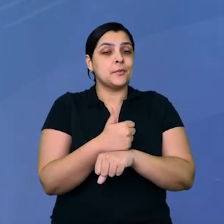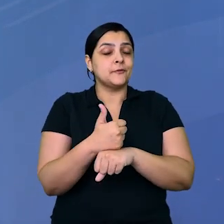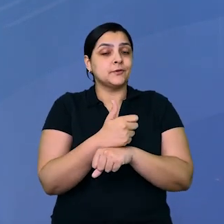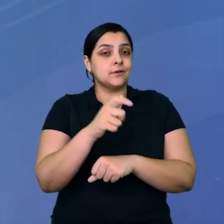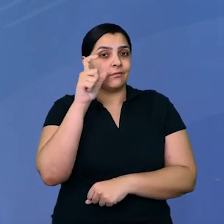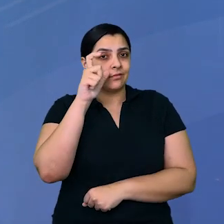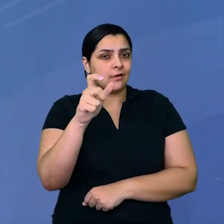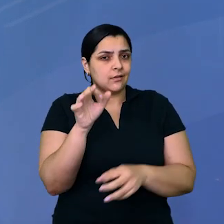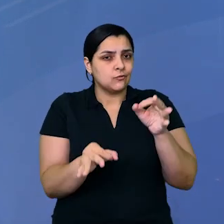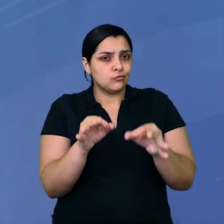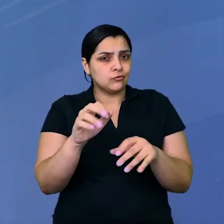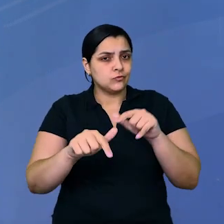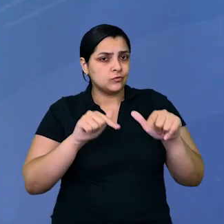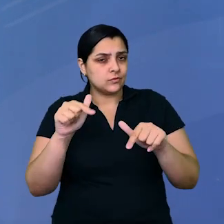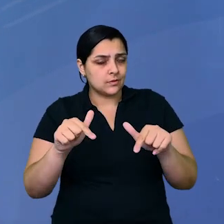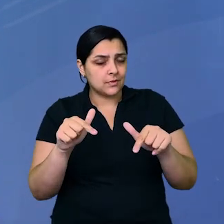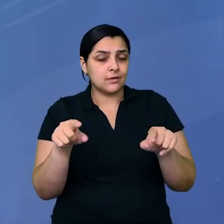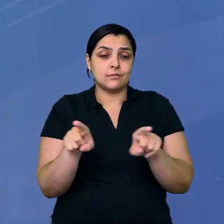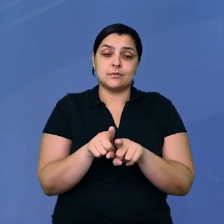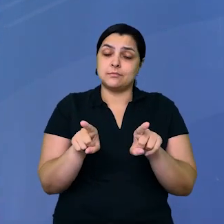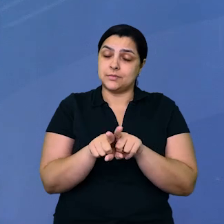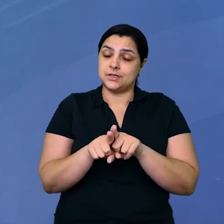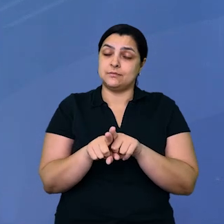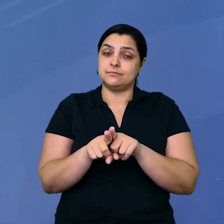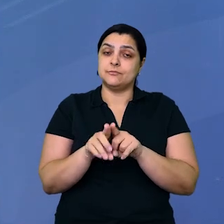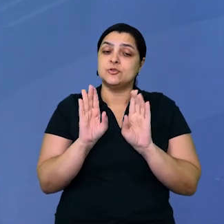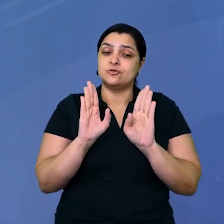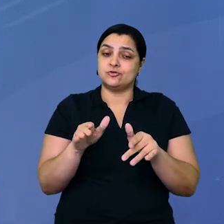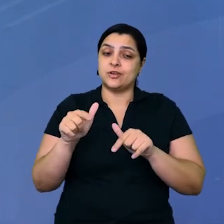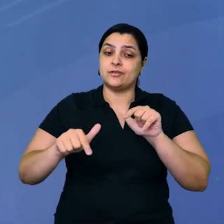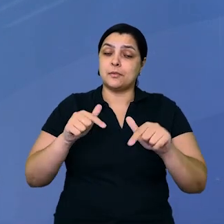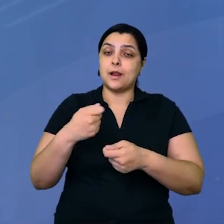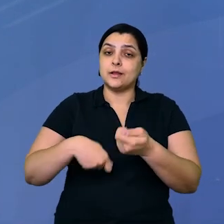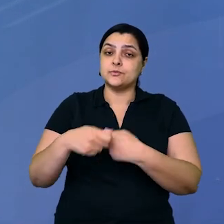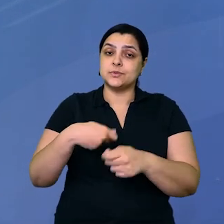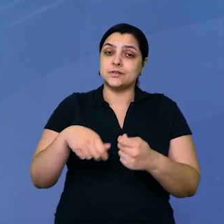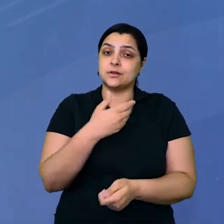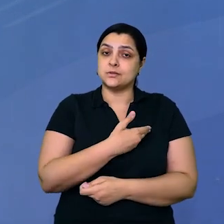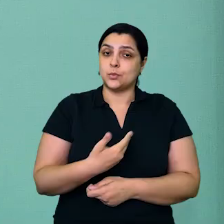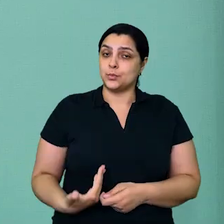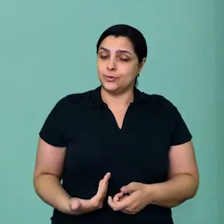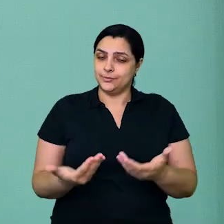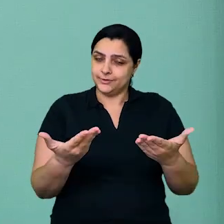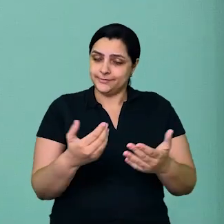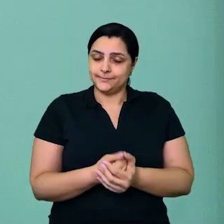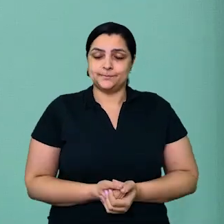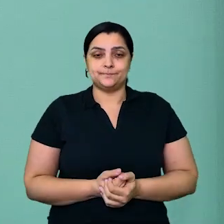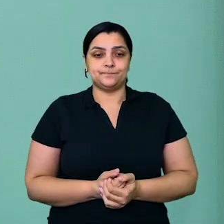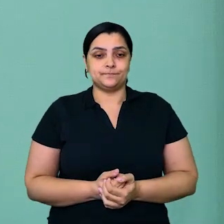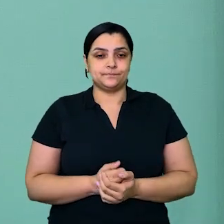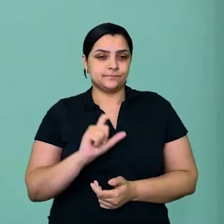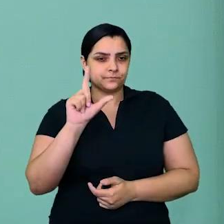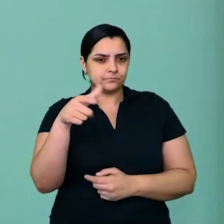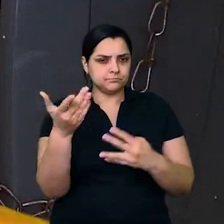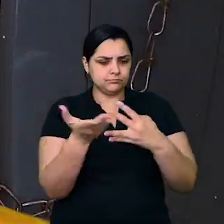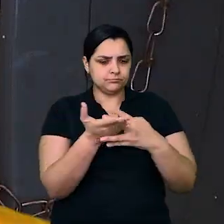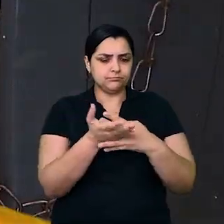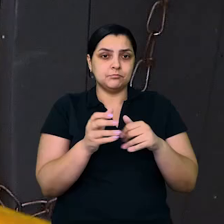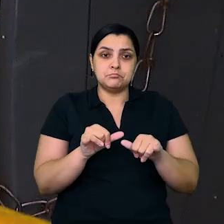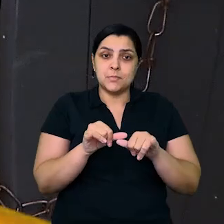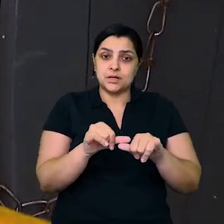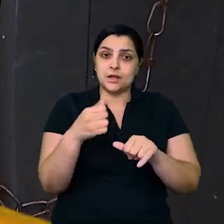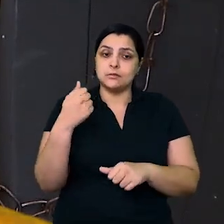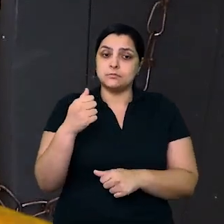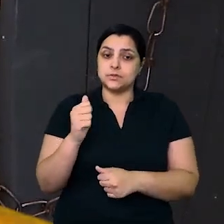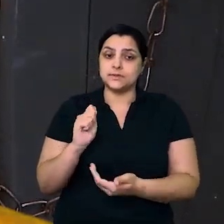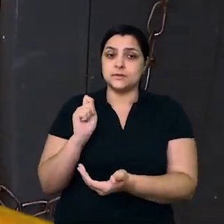se interessa pela justiça trabalhista e também de quem já atua na administração pública. No próximo bloco, supermercado